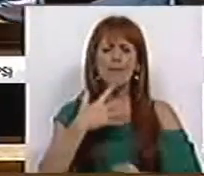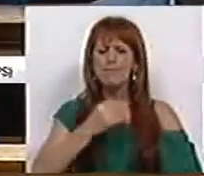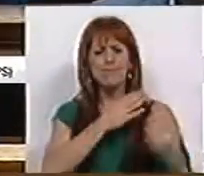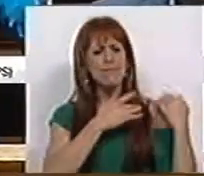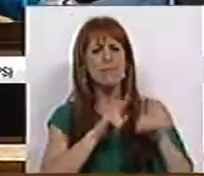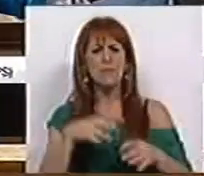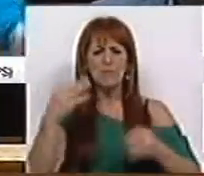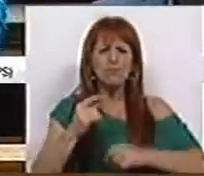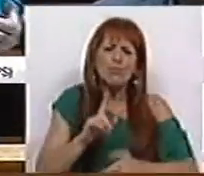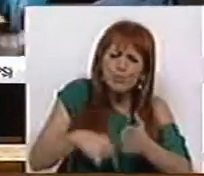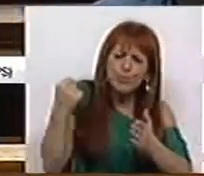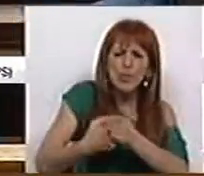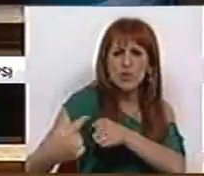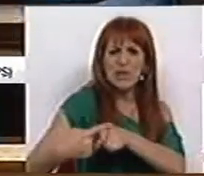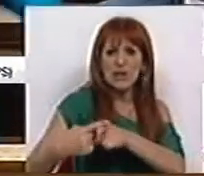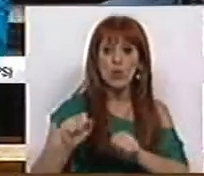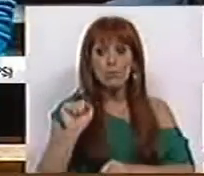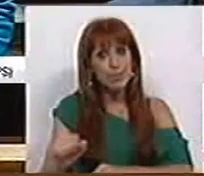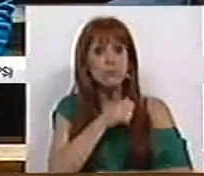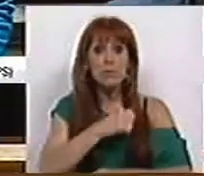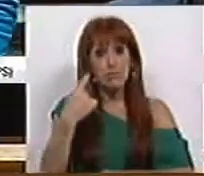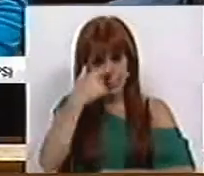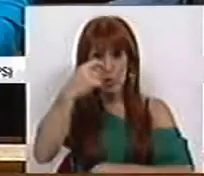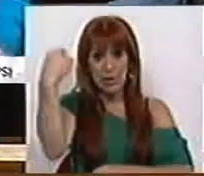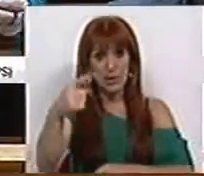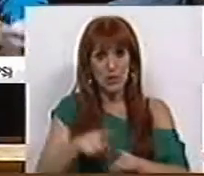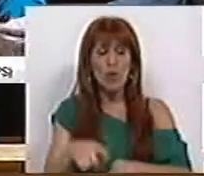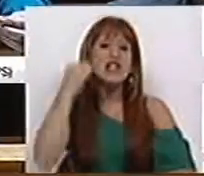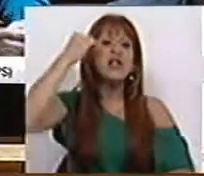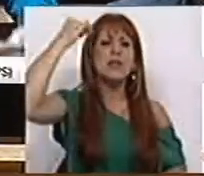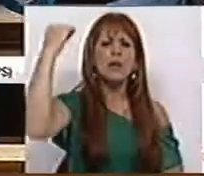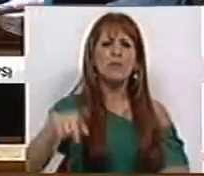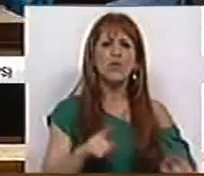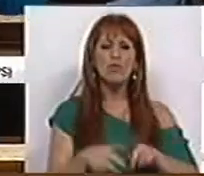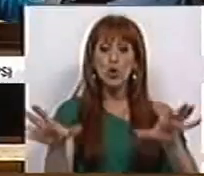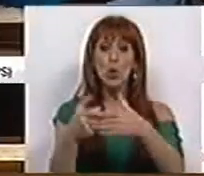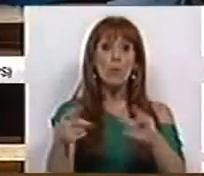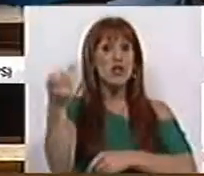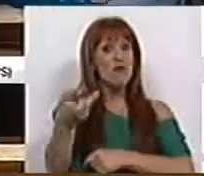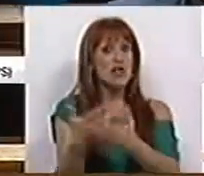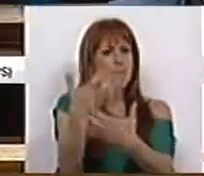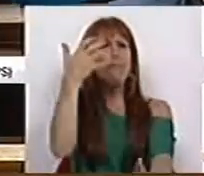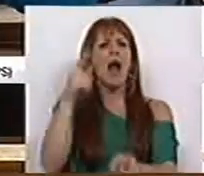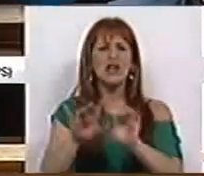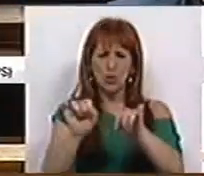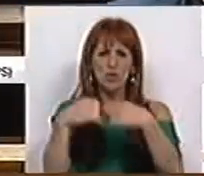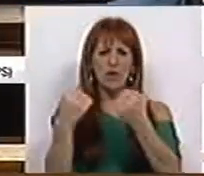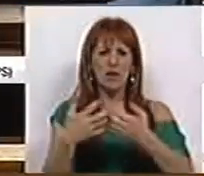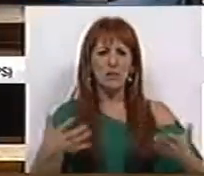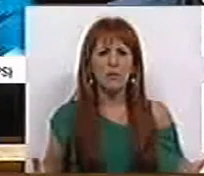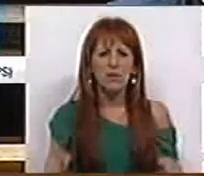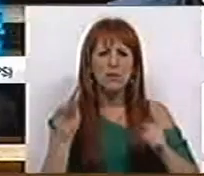a tutela judicial efetiva dos interesses legítimos dos cidadãos em particular dos grupos mais frágeis da sociedade